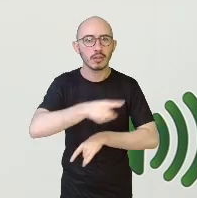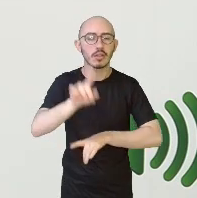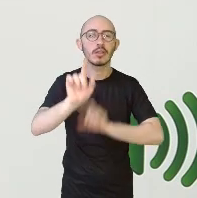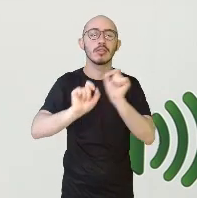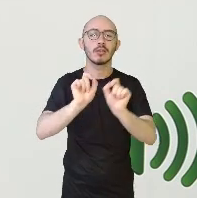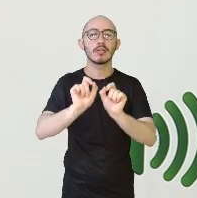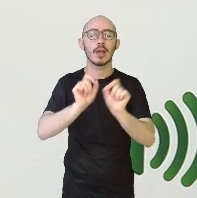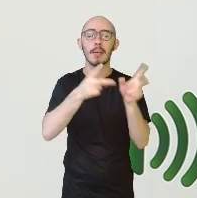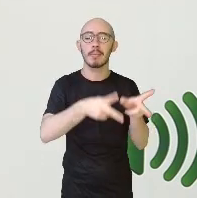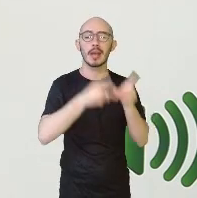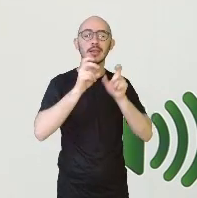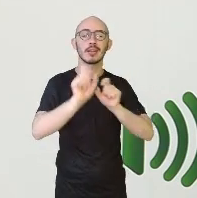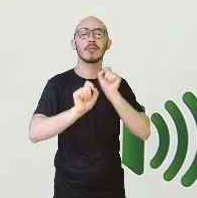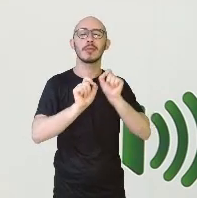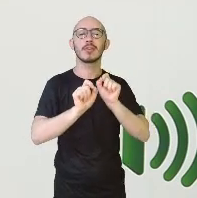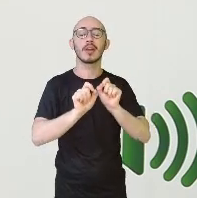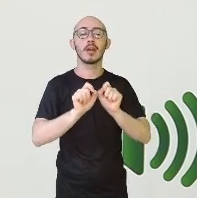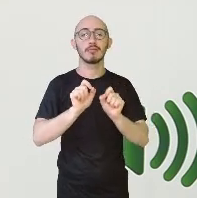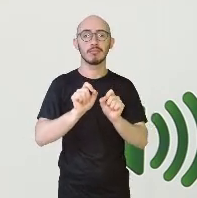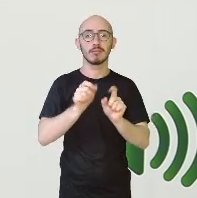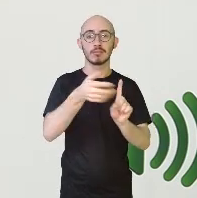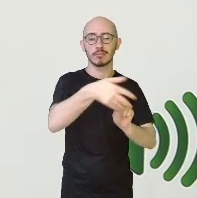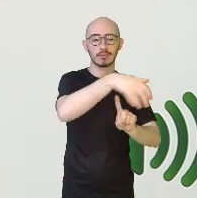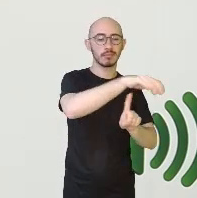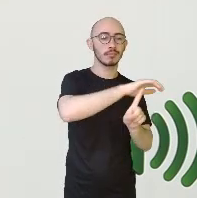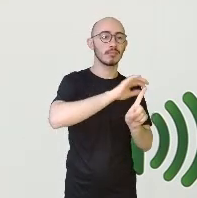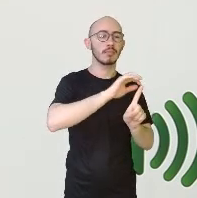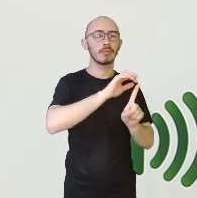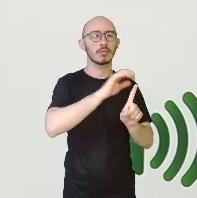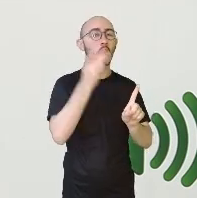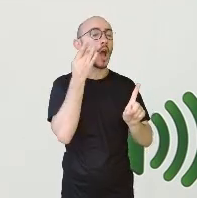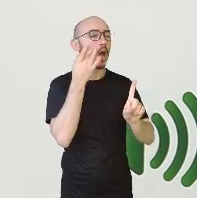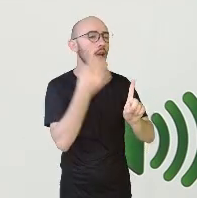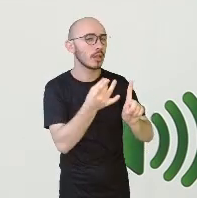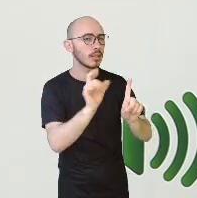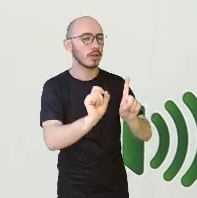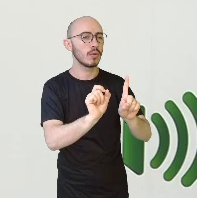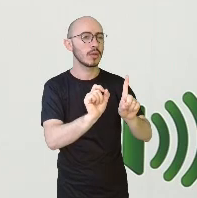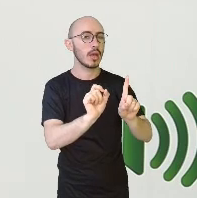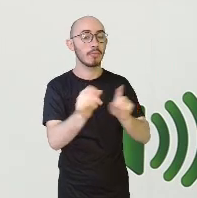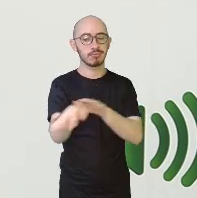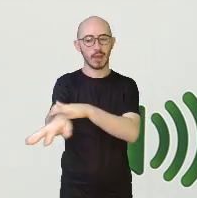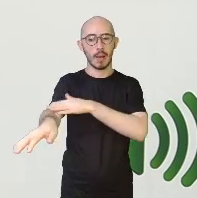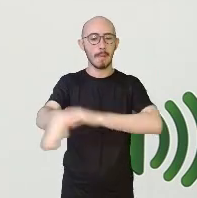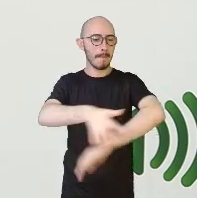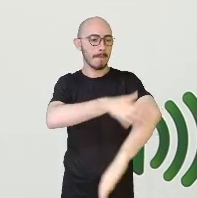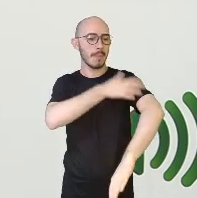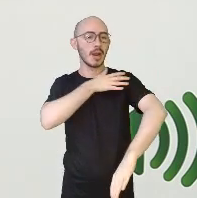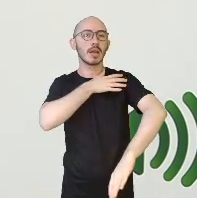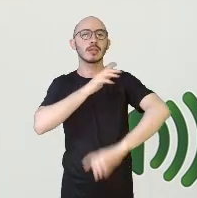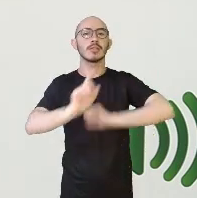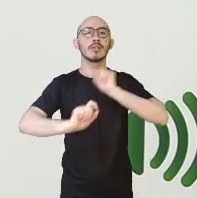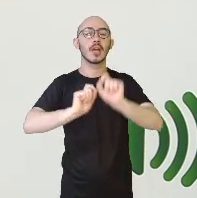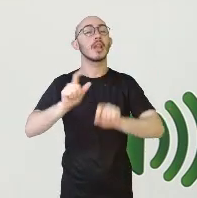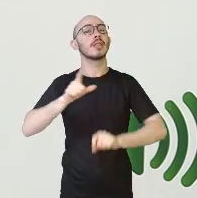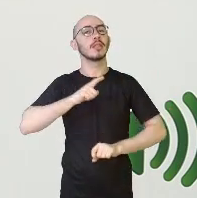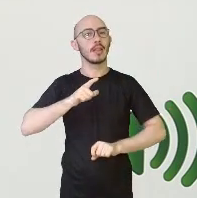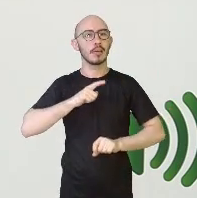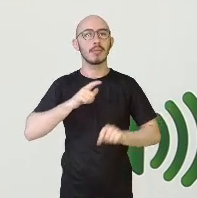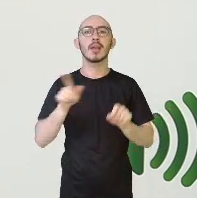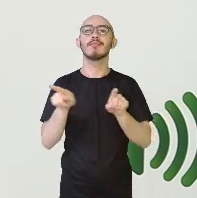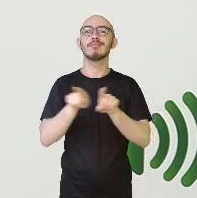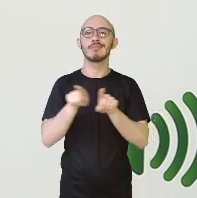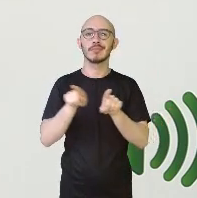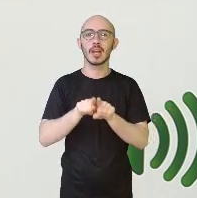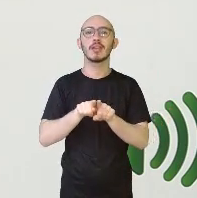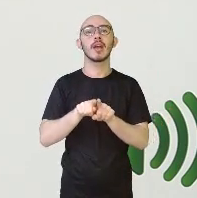vocês veem alguém dançando frevo, presta atenção nos braços. Os braços também fazem uma